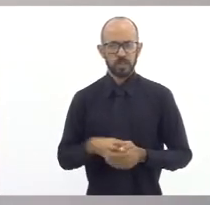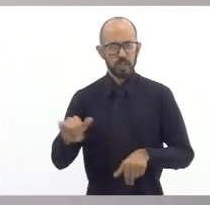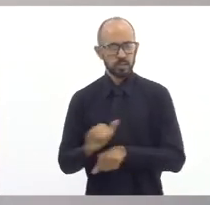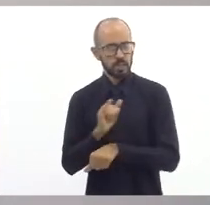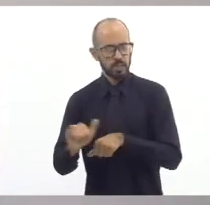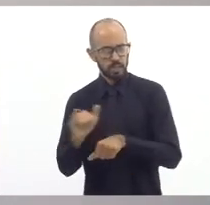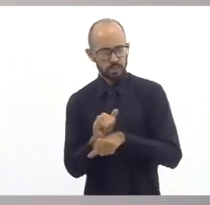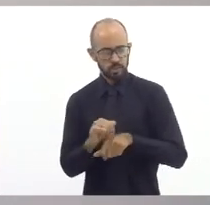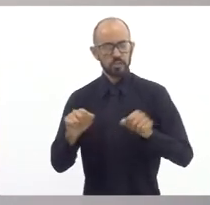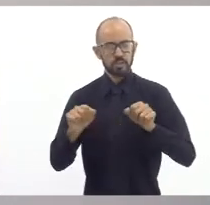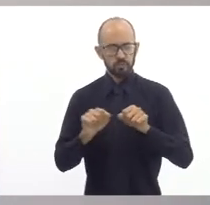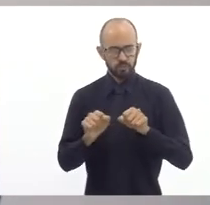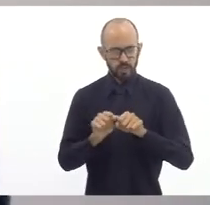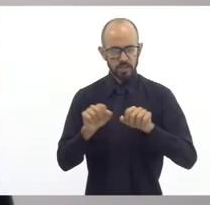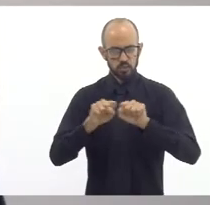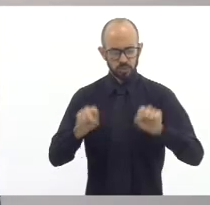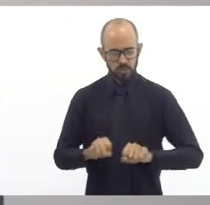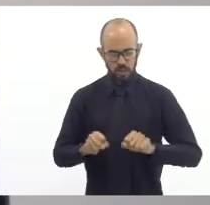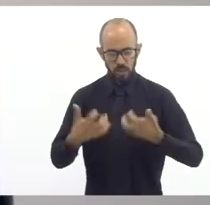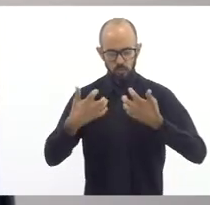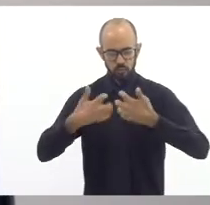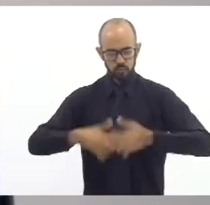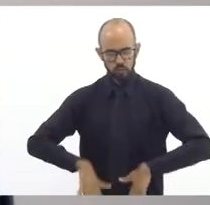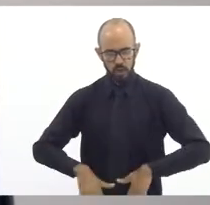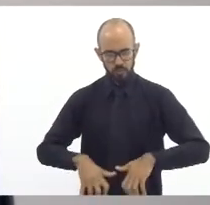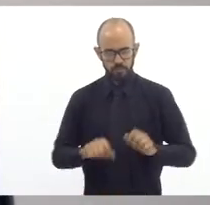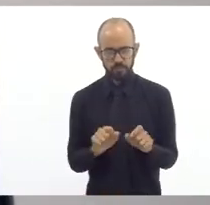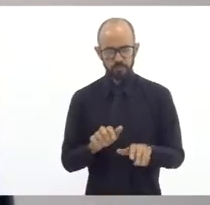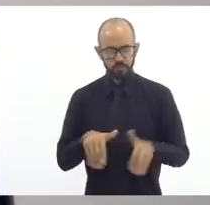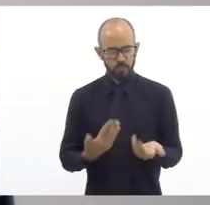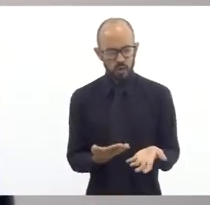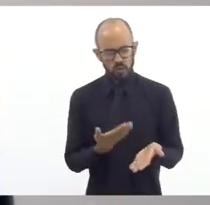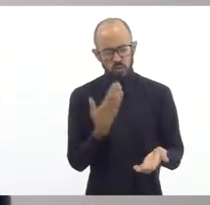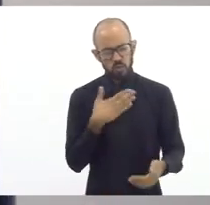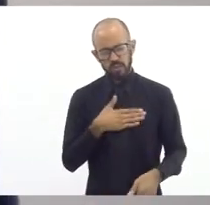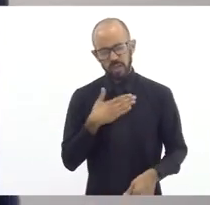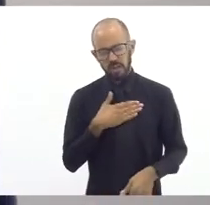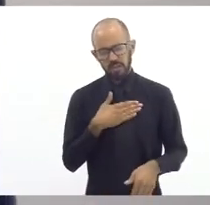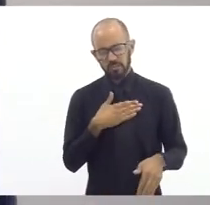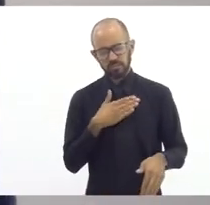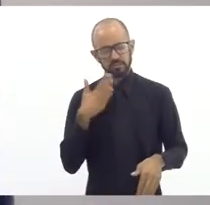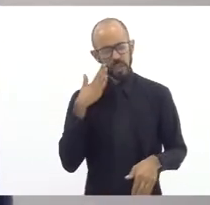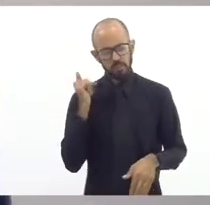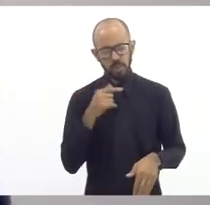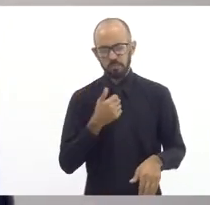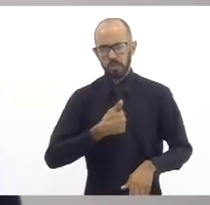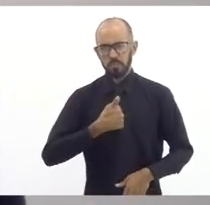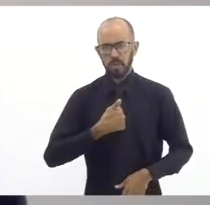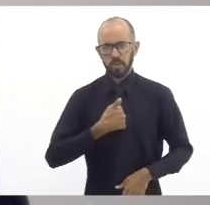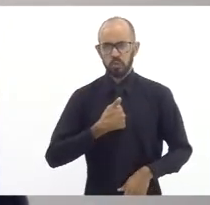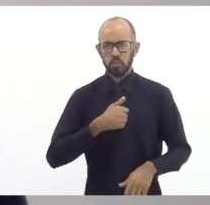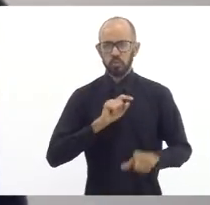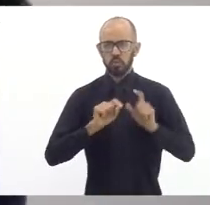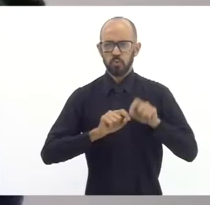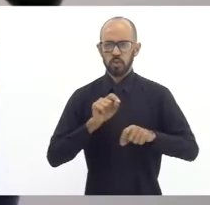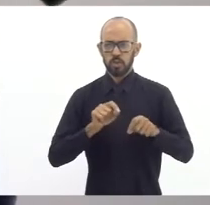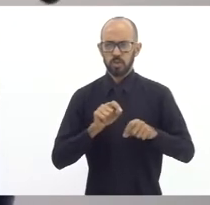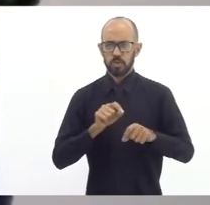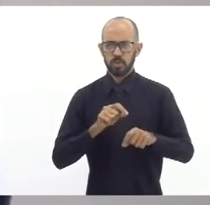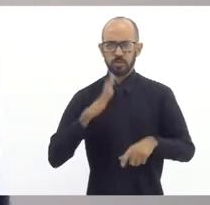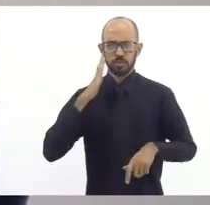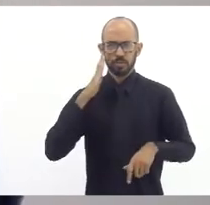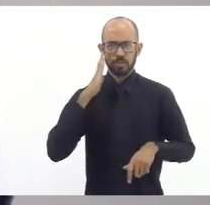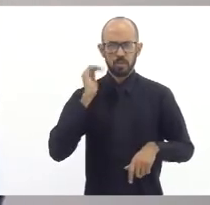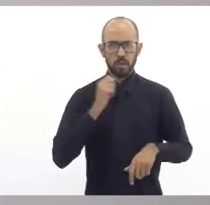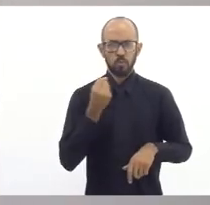fazem esse sistema, digamos, funcionar. Então, uma coisa que eu gostaria de saber, por exemplo, primeiro, ver a